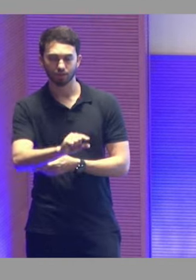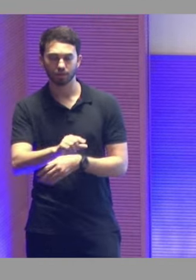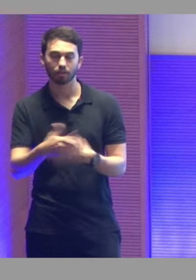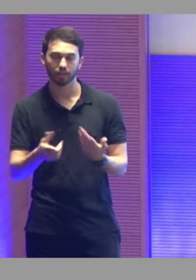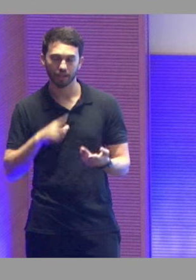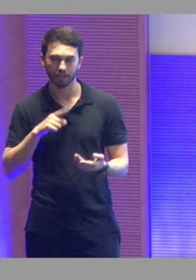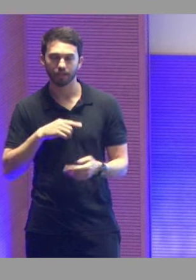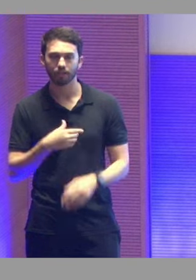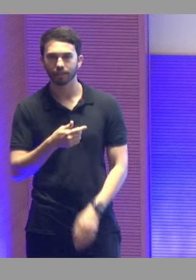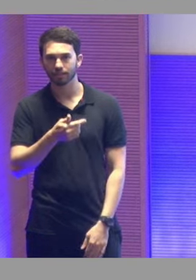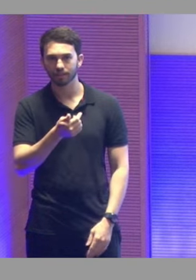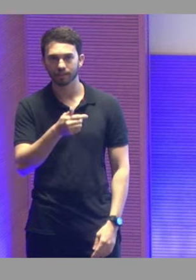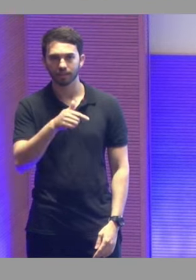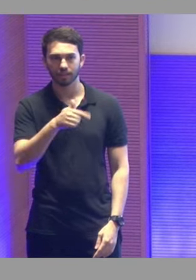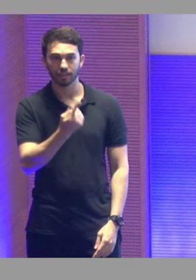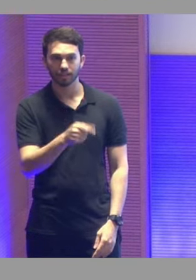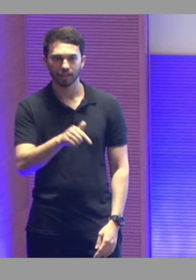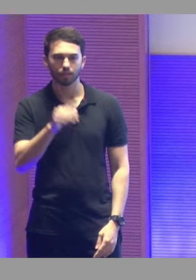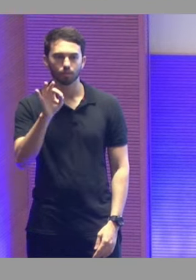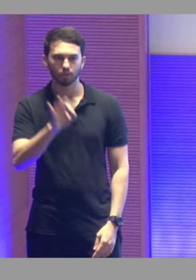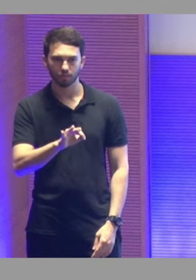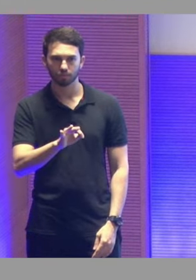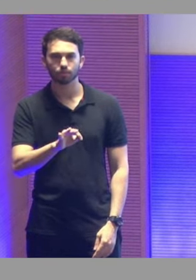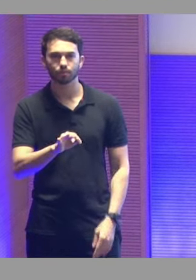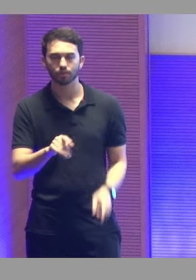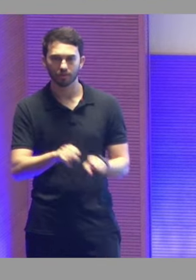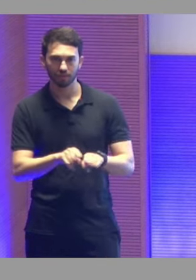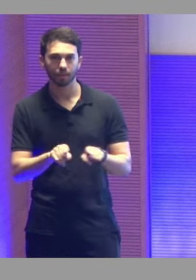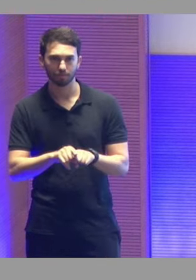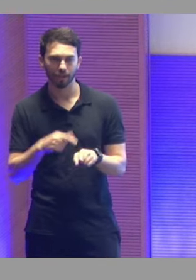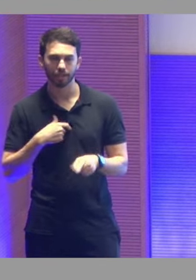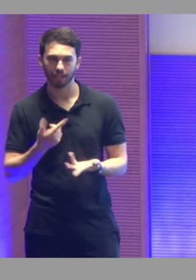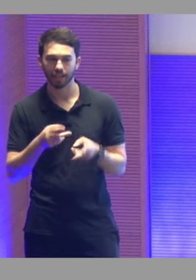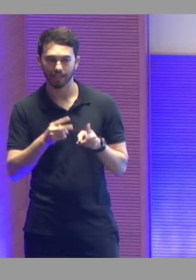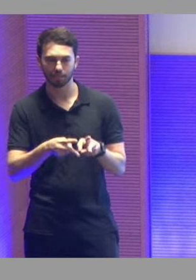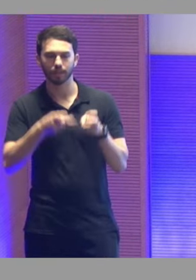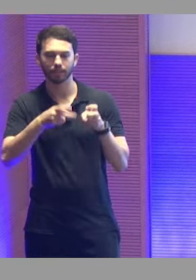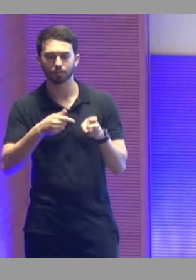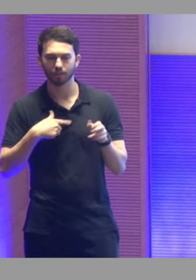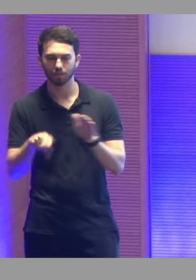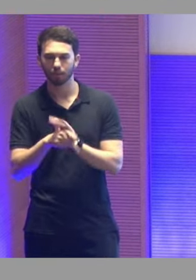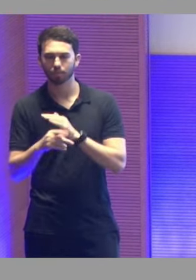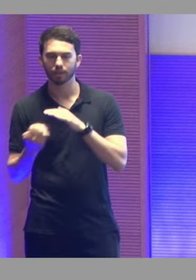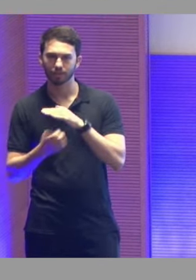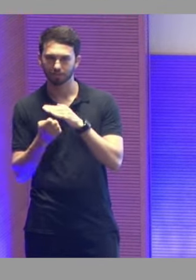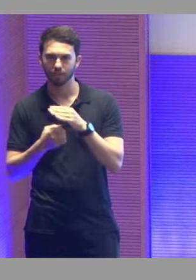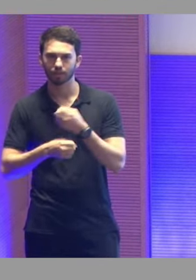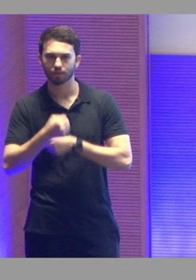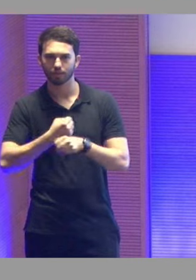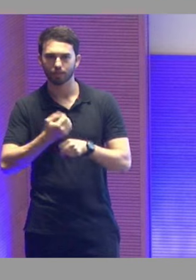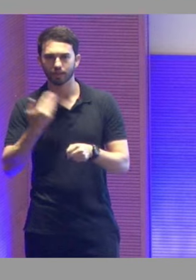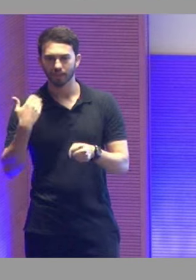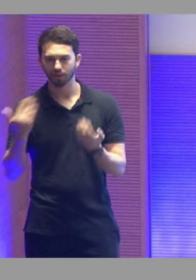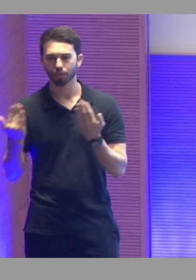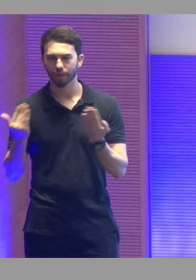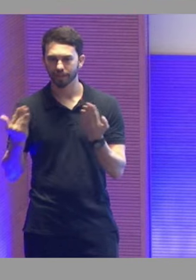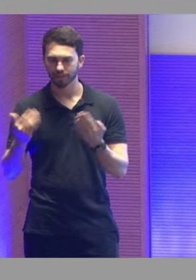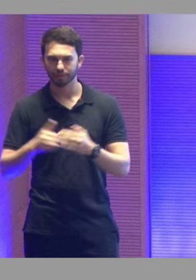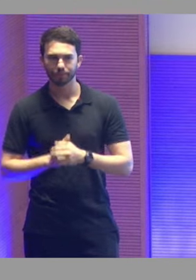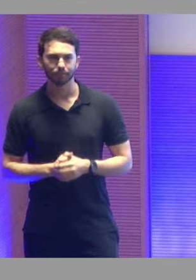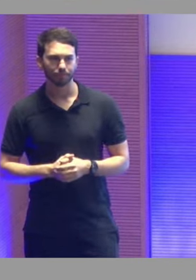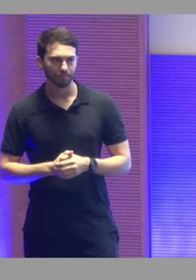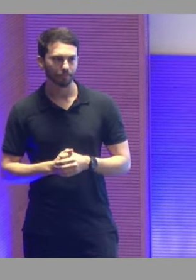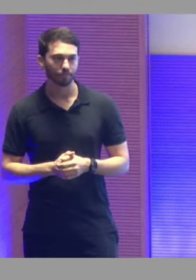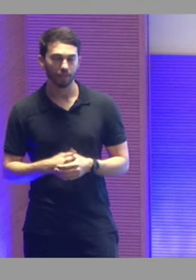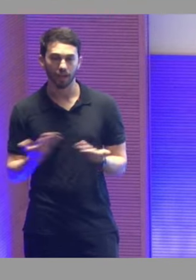representativo 19 pontos percentuais eh com relação à percepção das organizações eh no ano passado eh